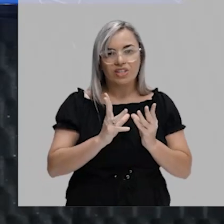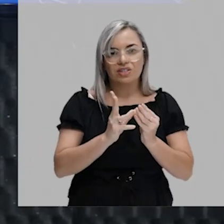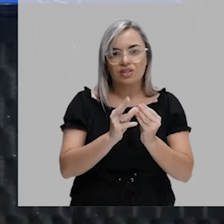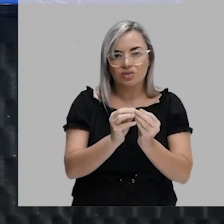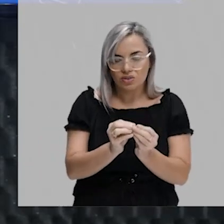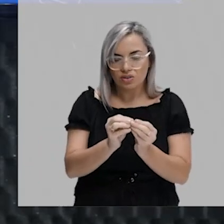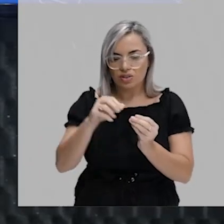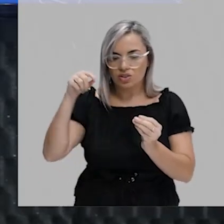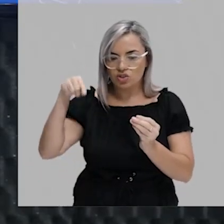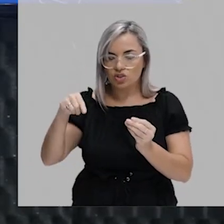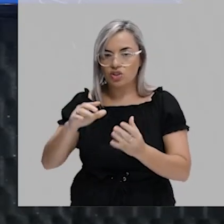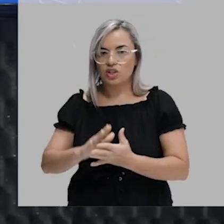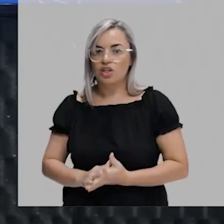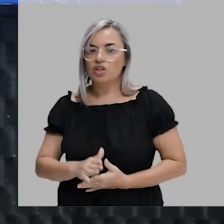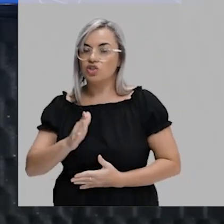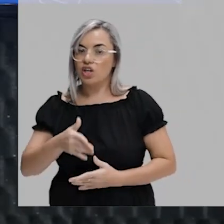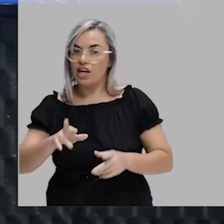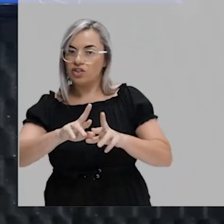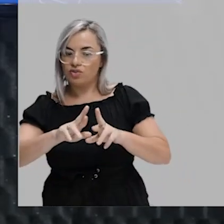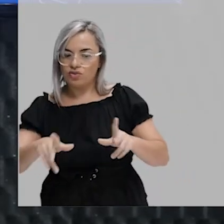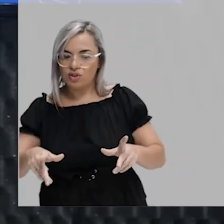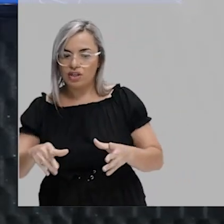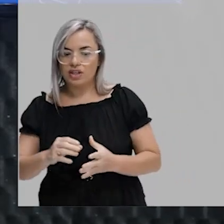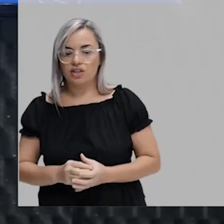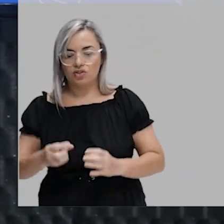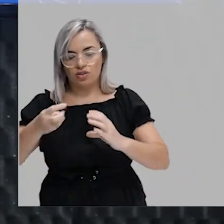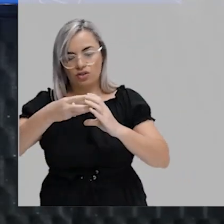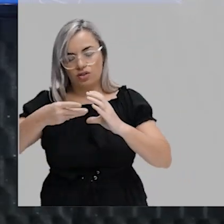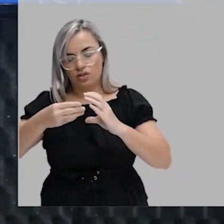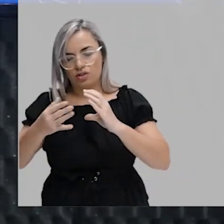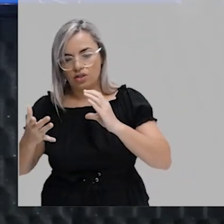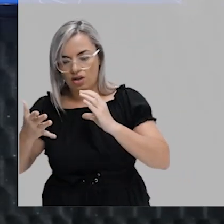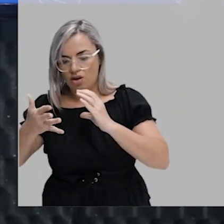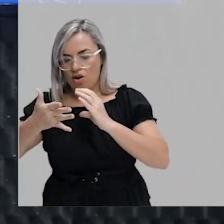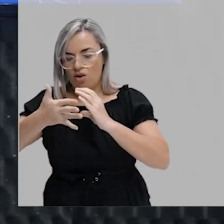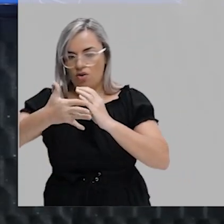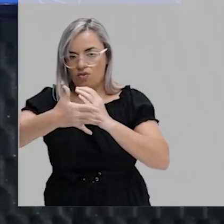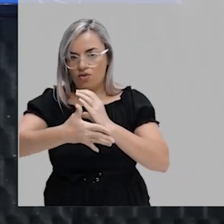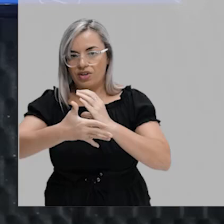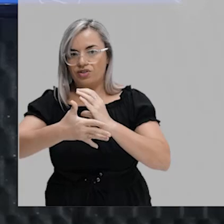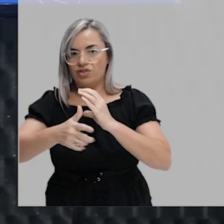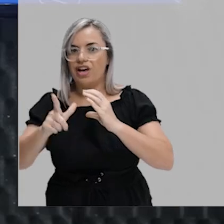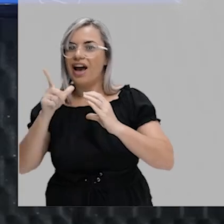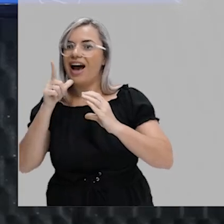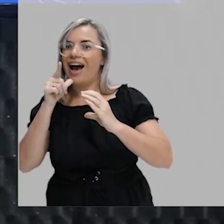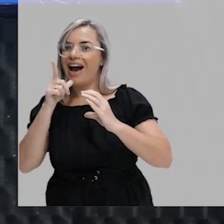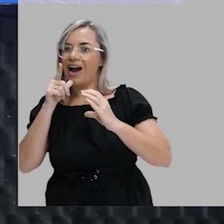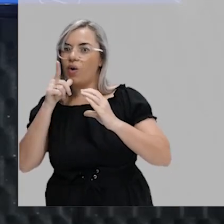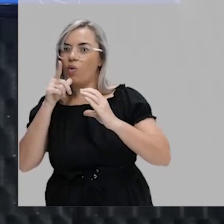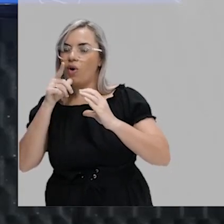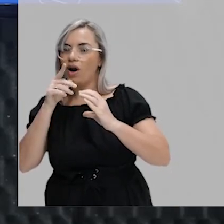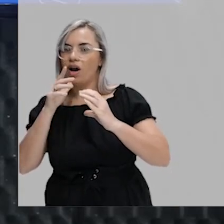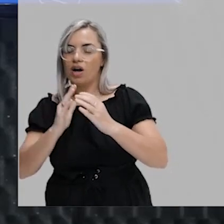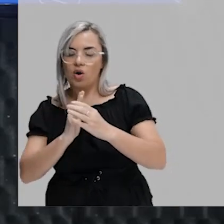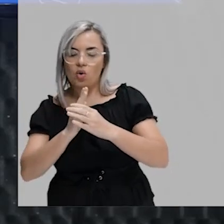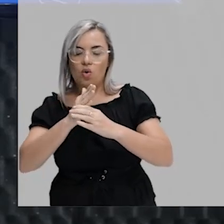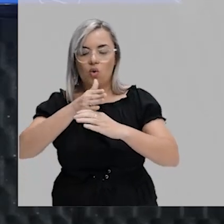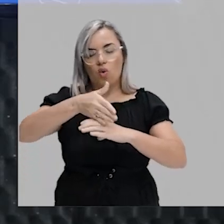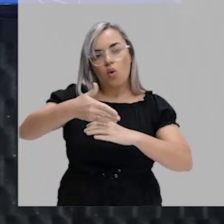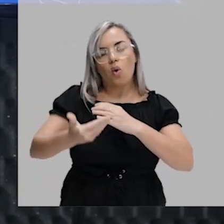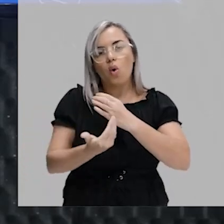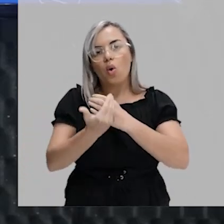passagem de solvente. E na biologia, solvente é a água, tá, pessoal? Nós vamos estudar isso aqui